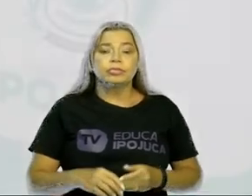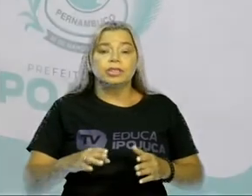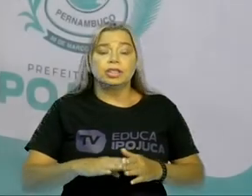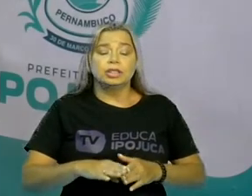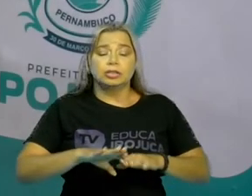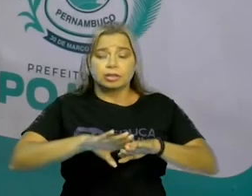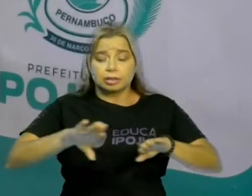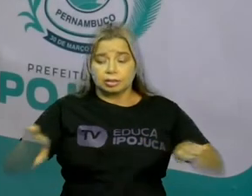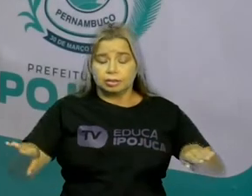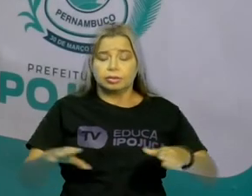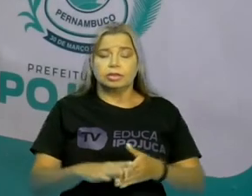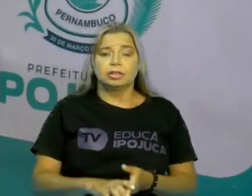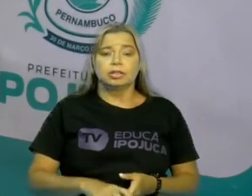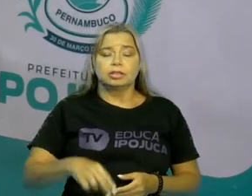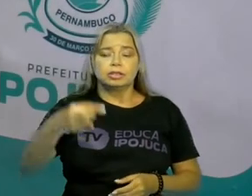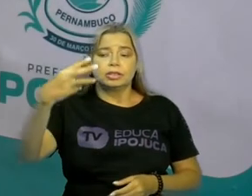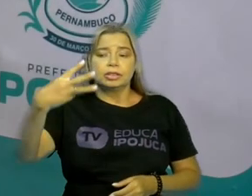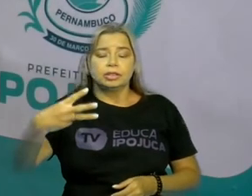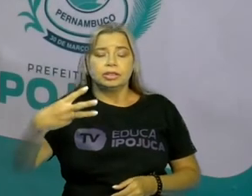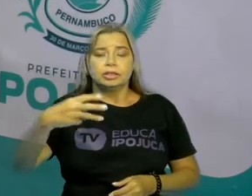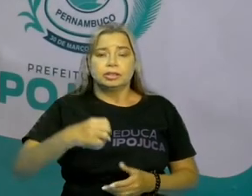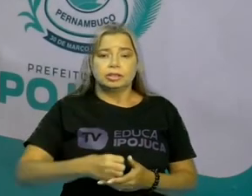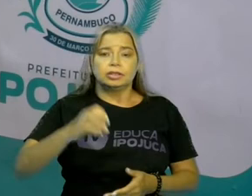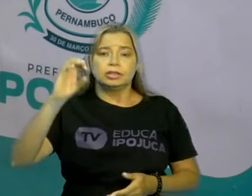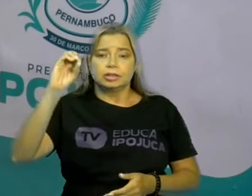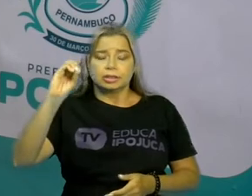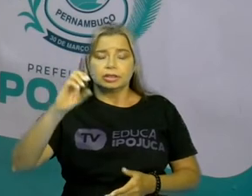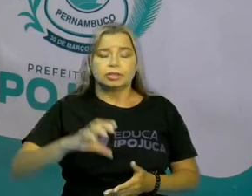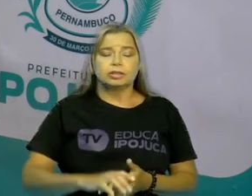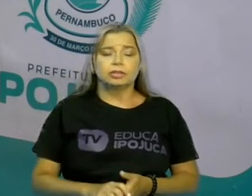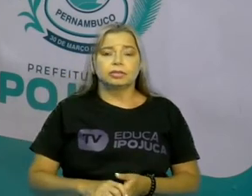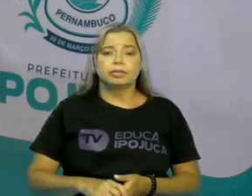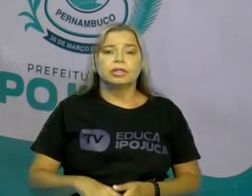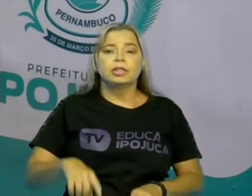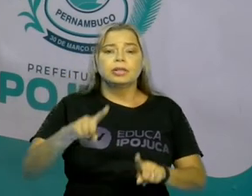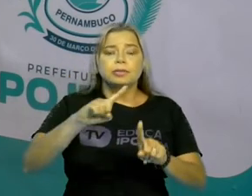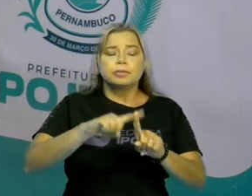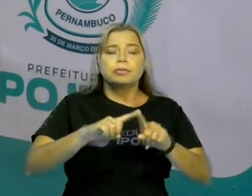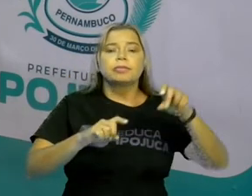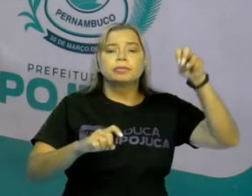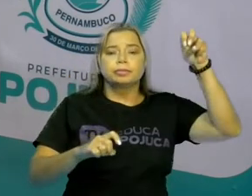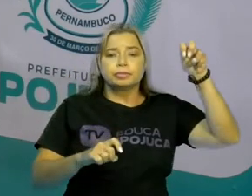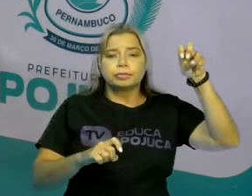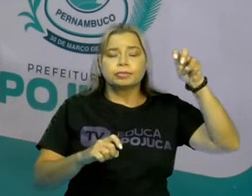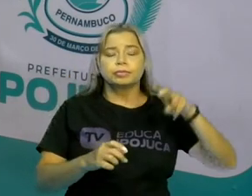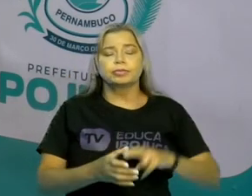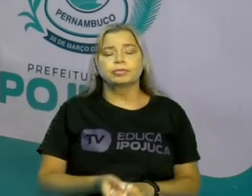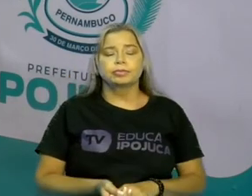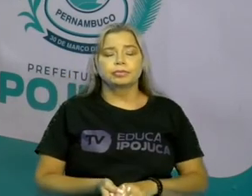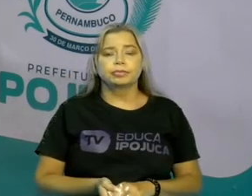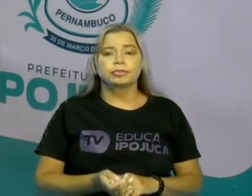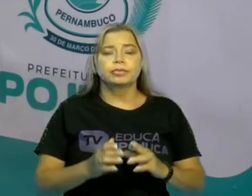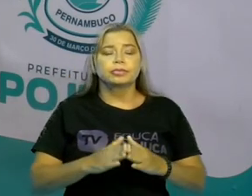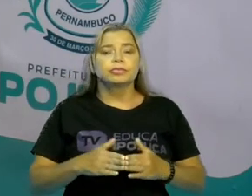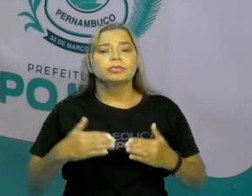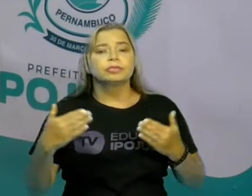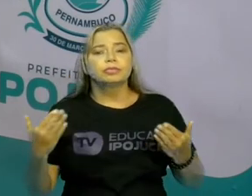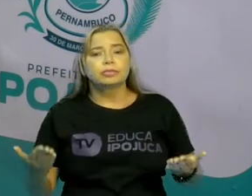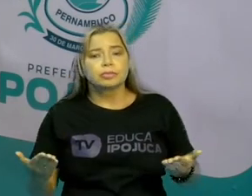eu vou ter três dezenas que é 35 unidades então